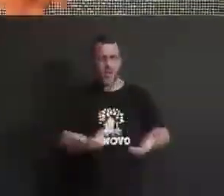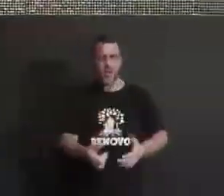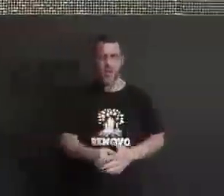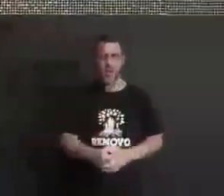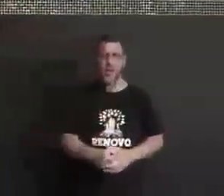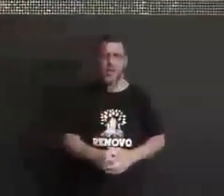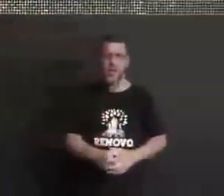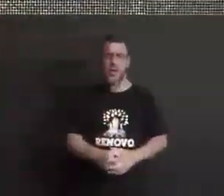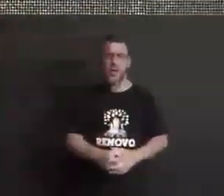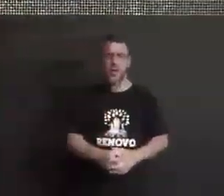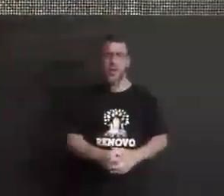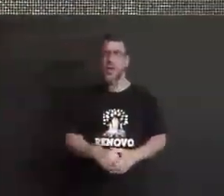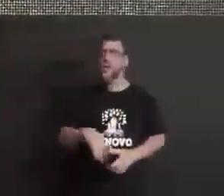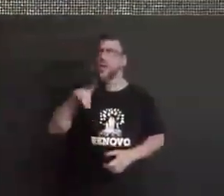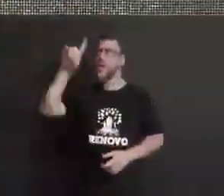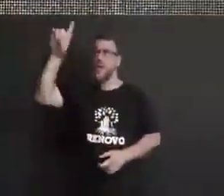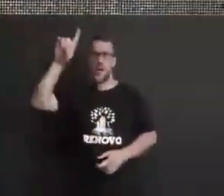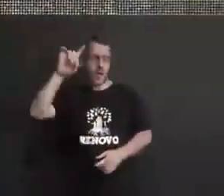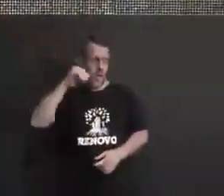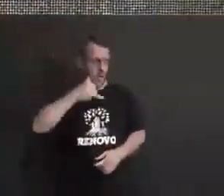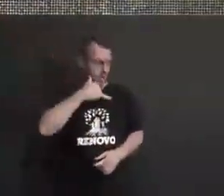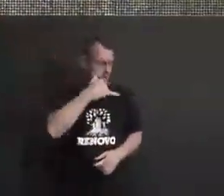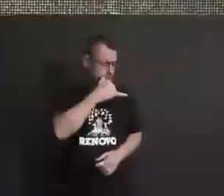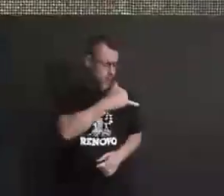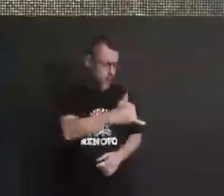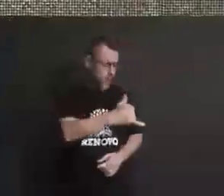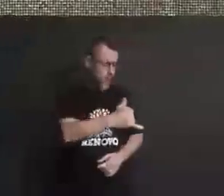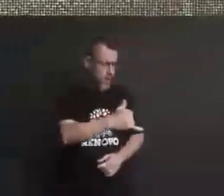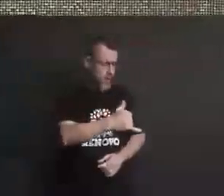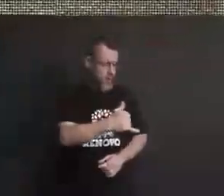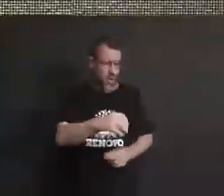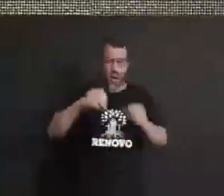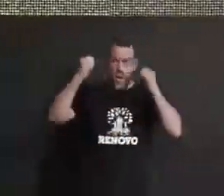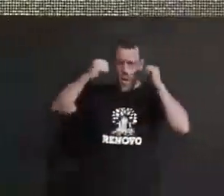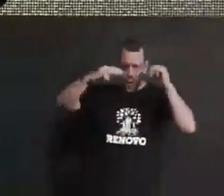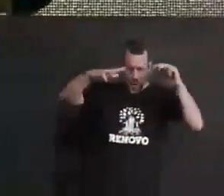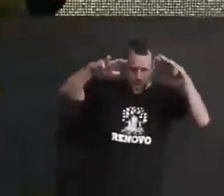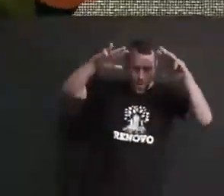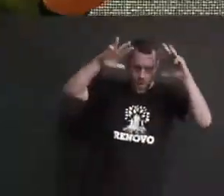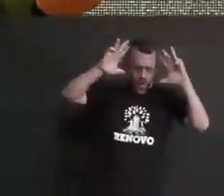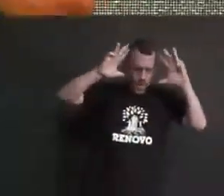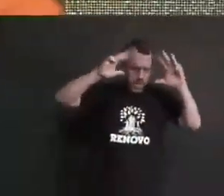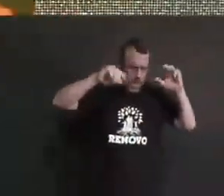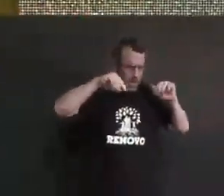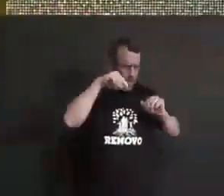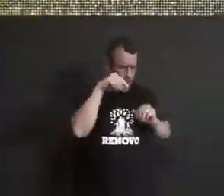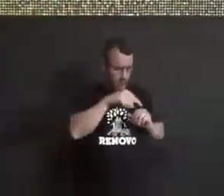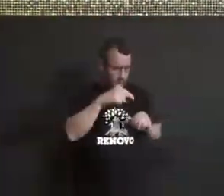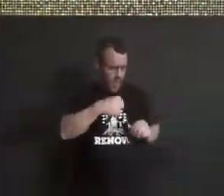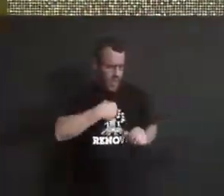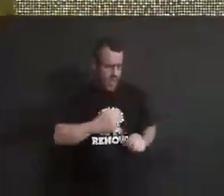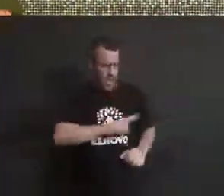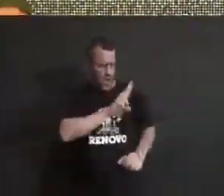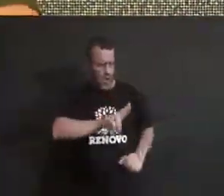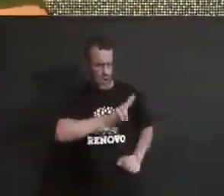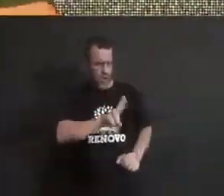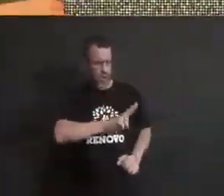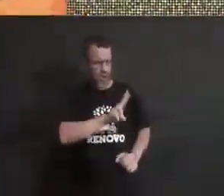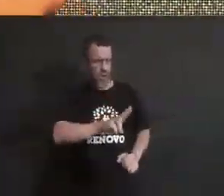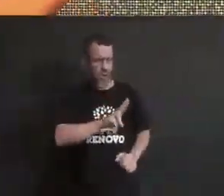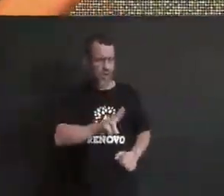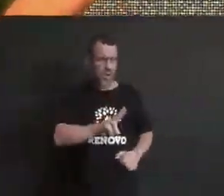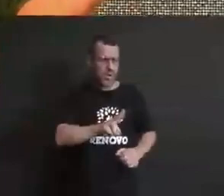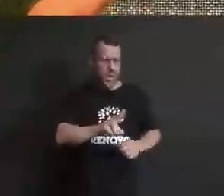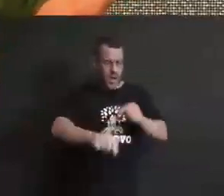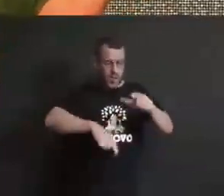Ele fala, Moisés, é você, é você, é você quem eu vou usar, é a sua vida que eu vou usar